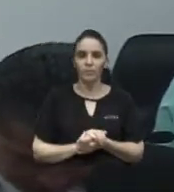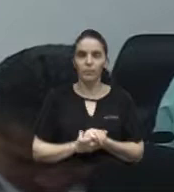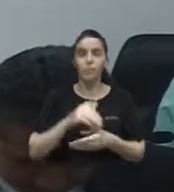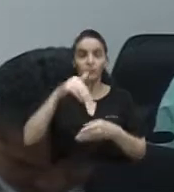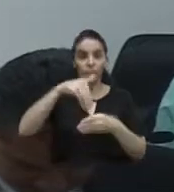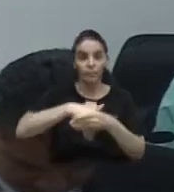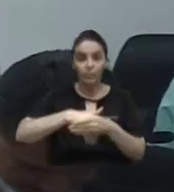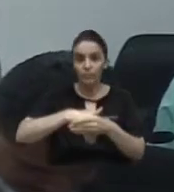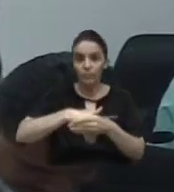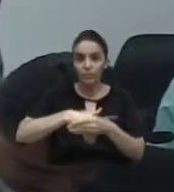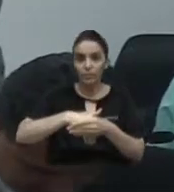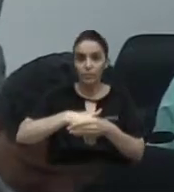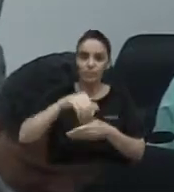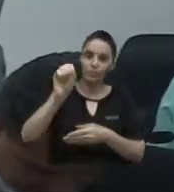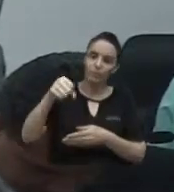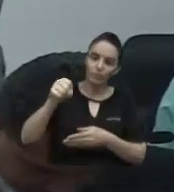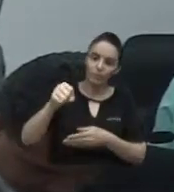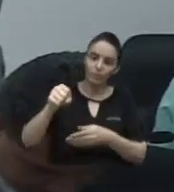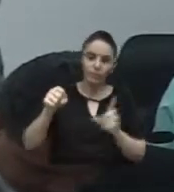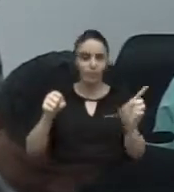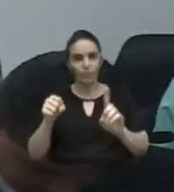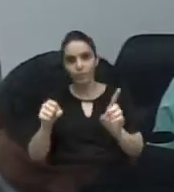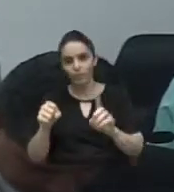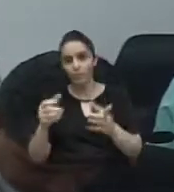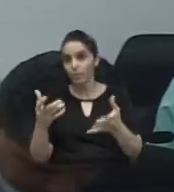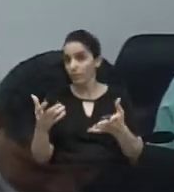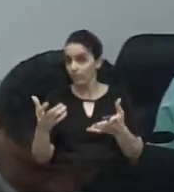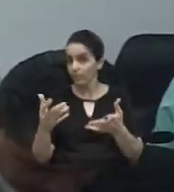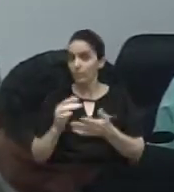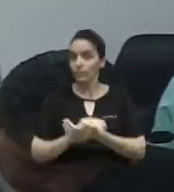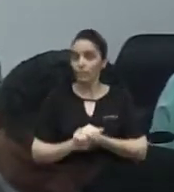votar para sim ou para não para privatização.